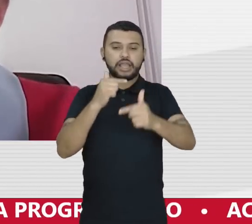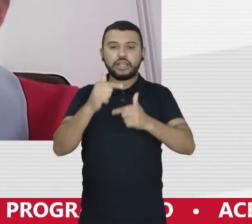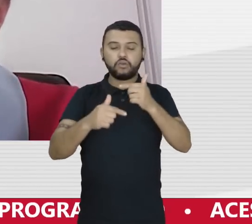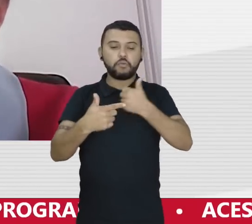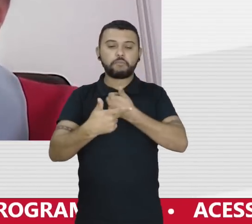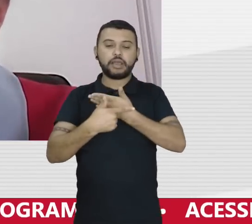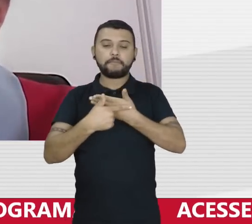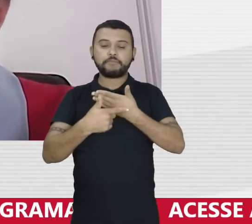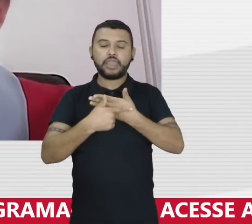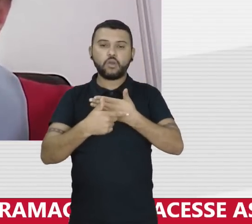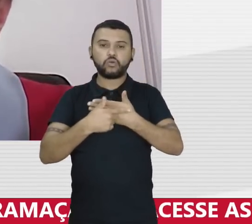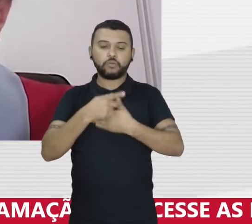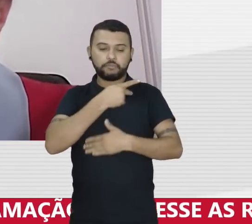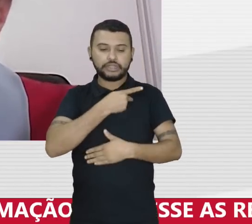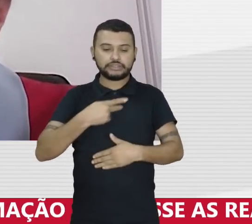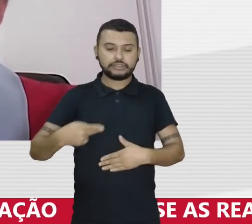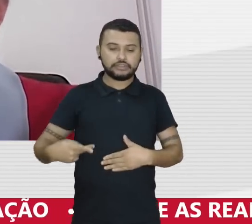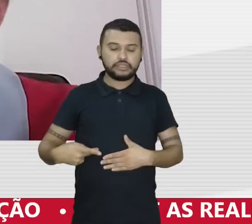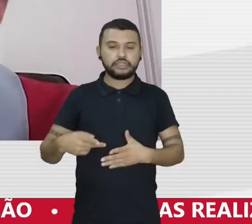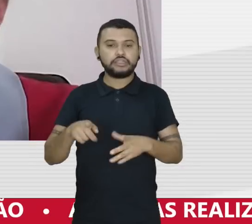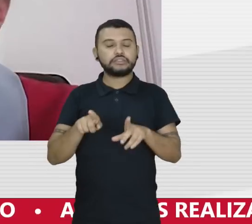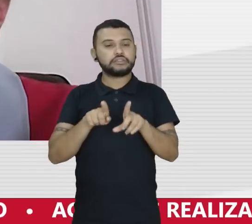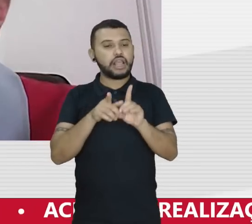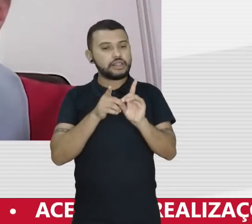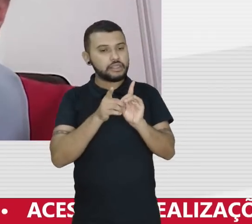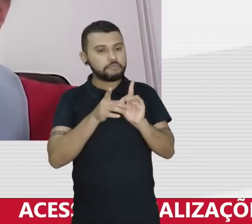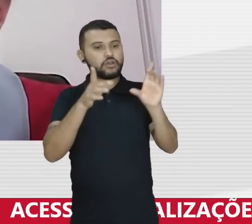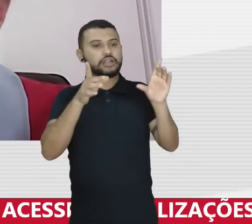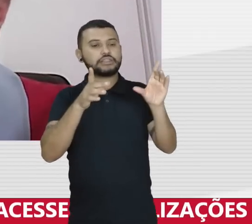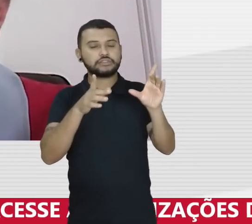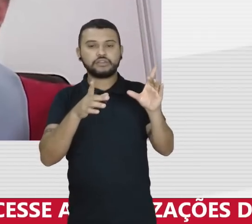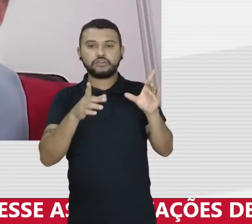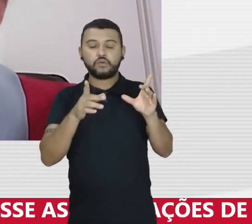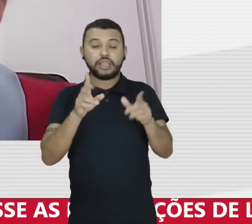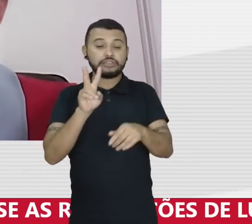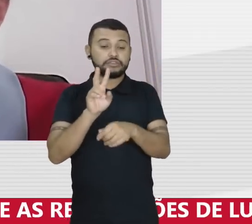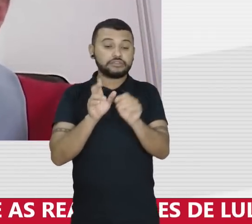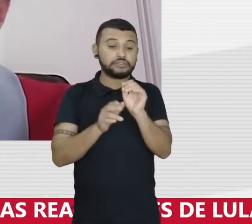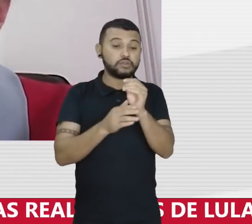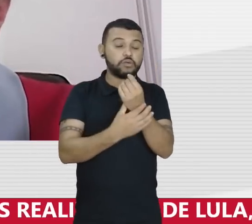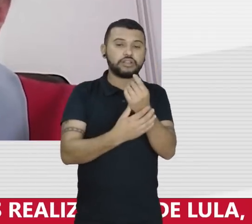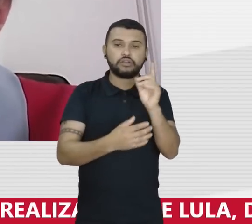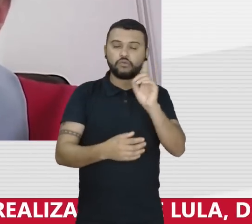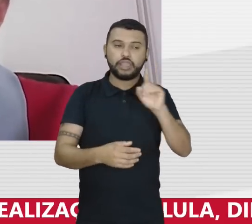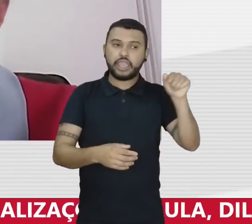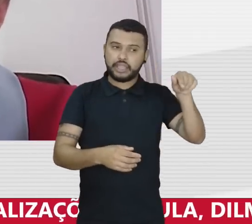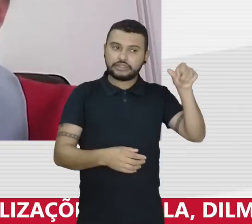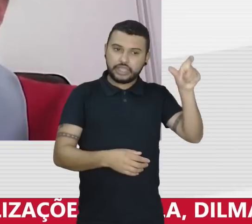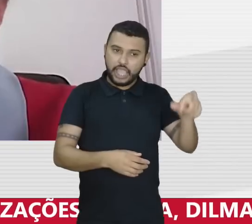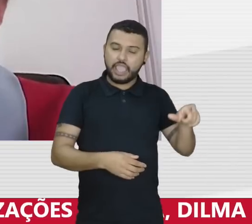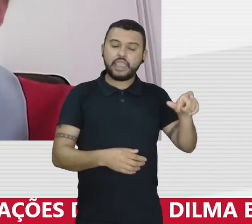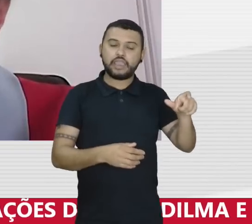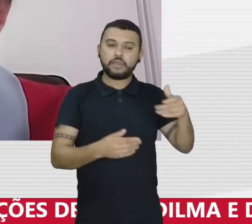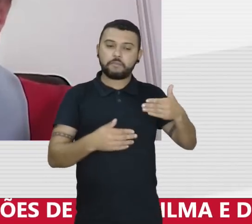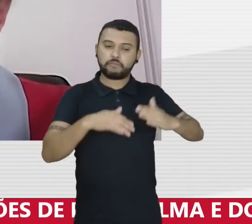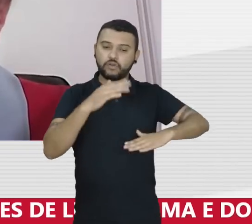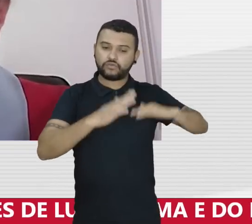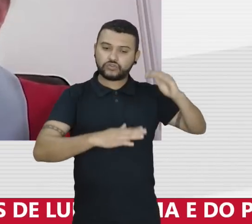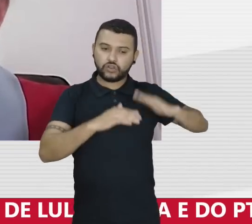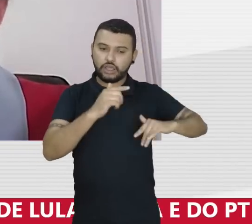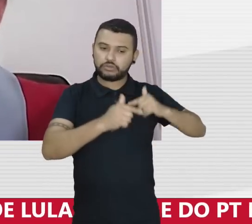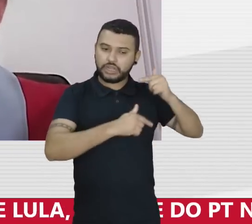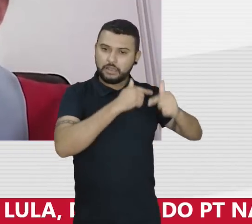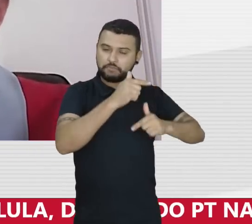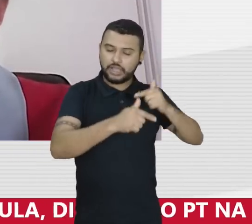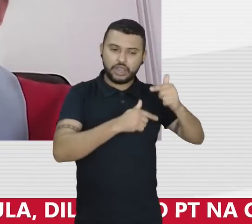fiador da democracia brasileira, né, não é de assegurar, não. Eles são funcionários do Estado com funções específicas,